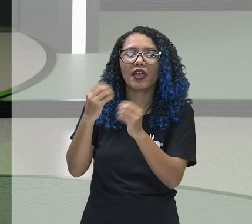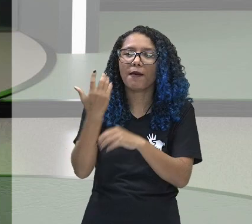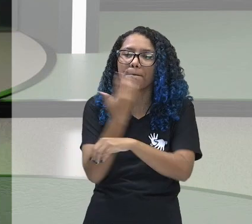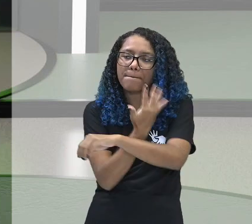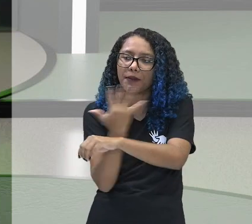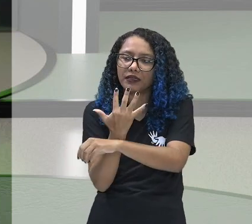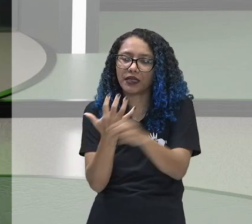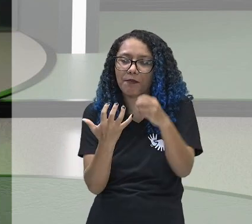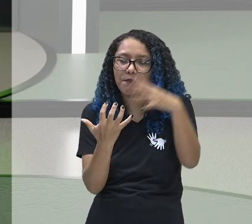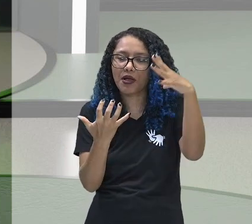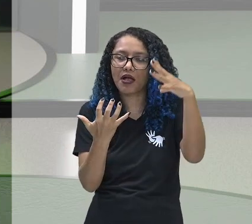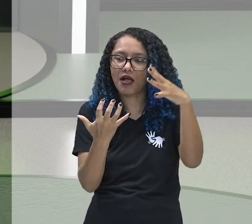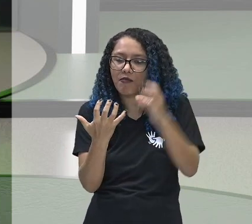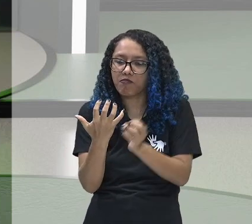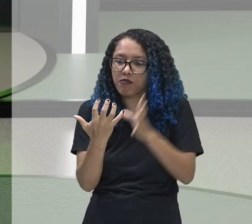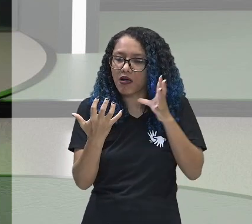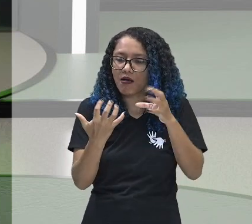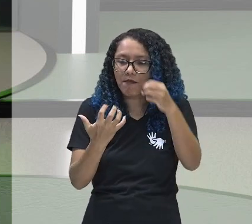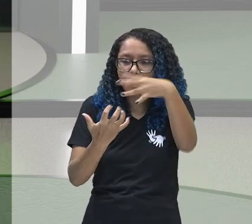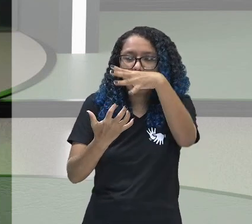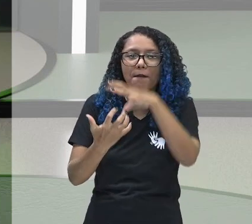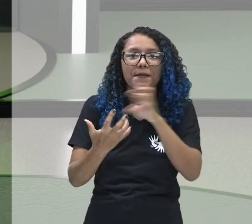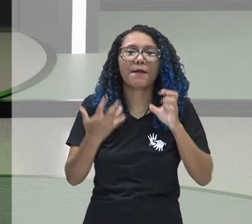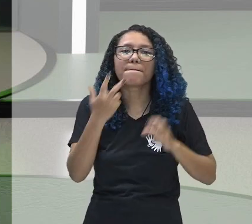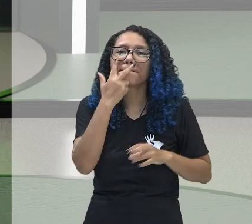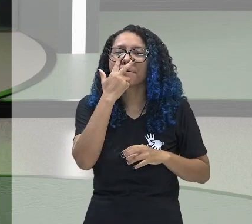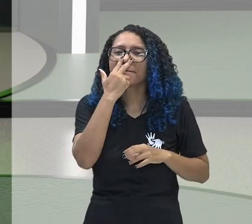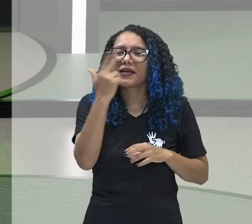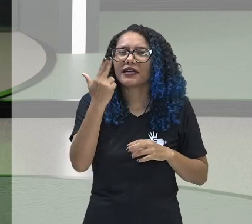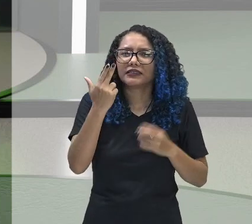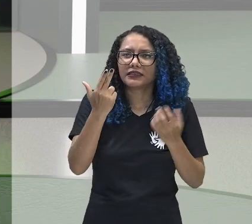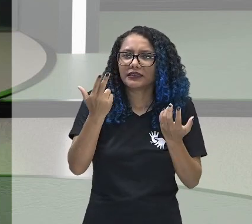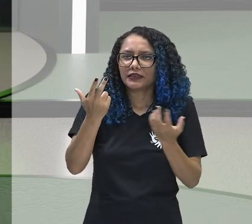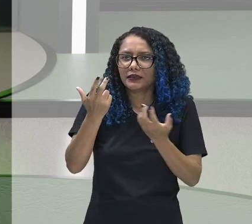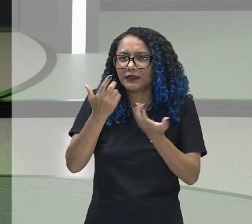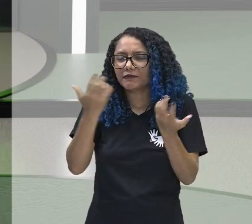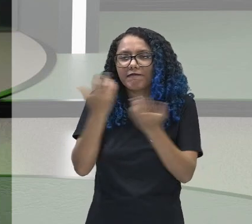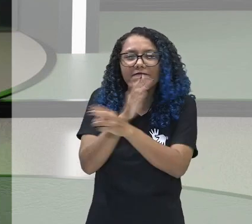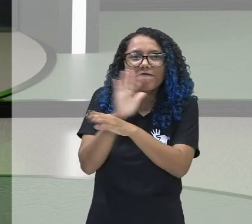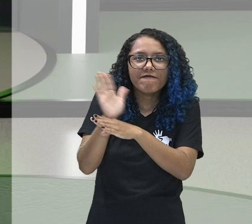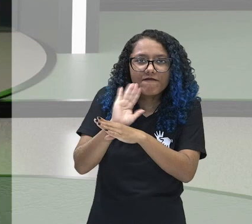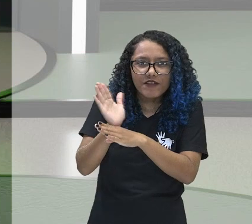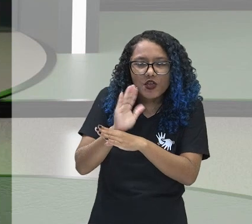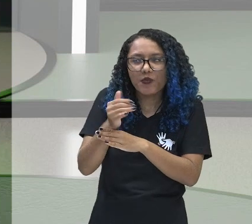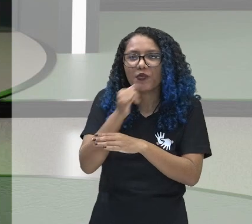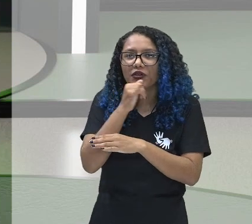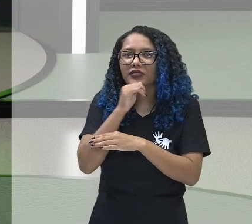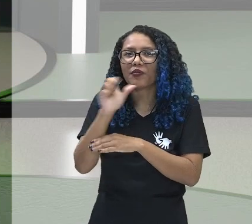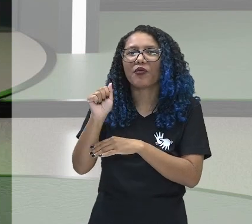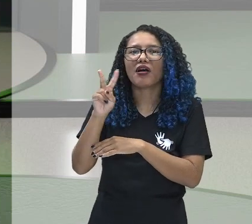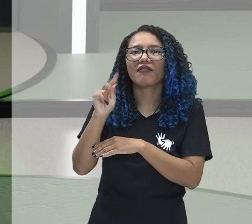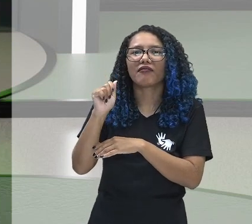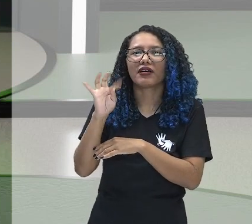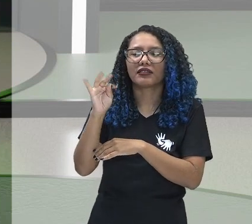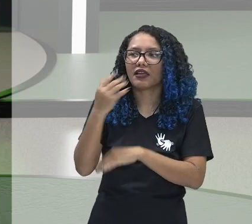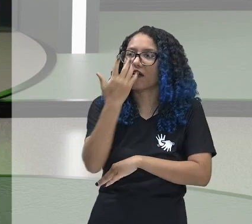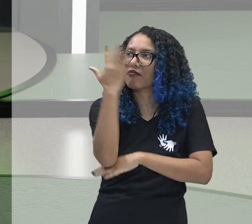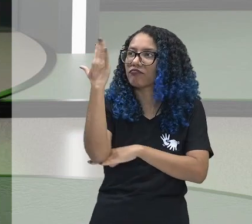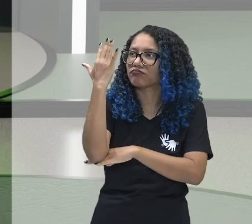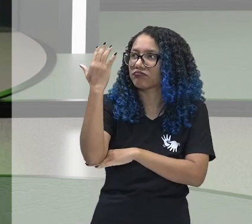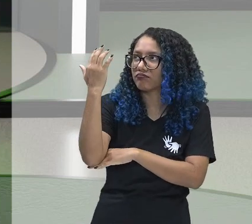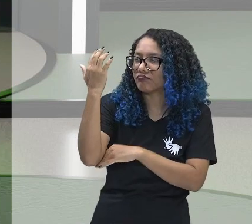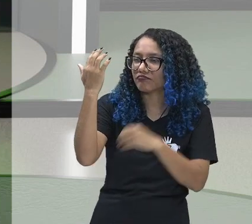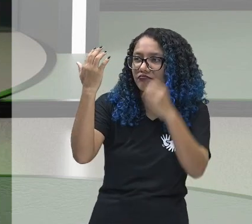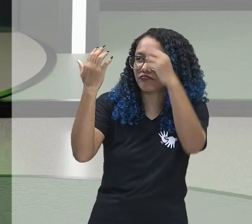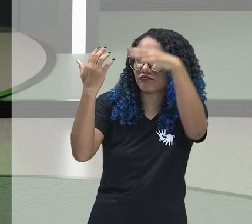bioluminescente. Parece coisa assim de filme, né? Imagine, tipo Avatar, que você entra numa floresta e as árvores